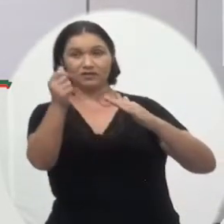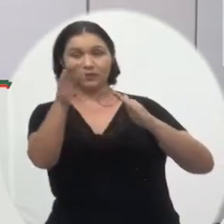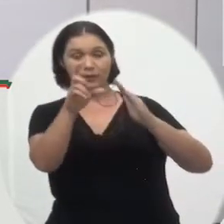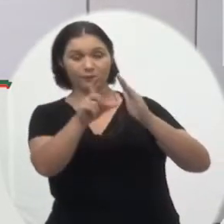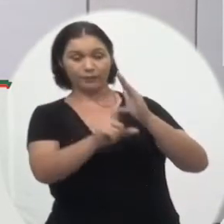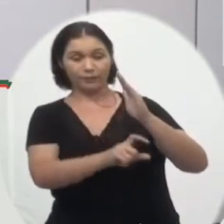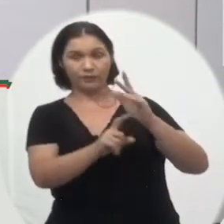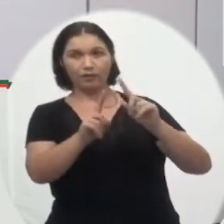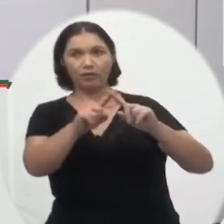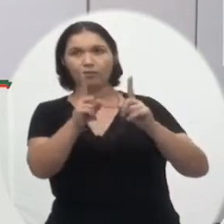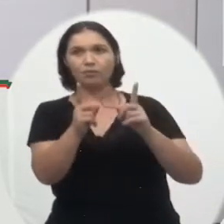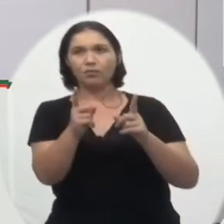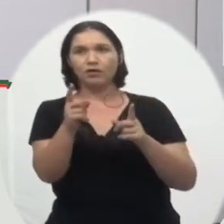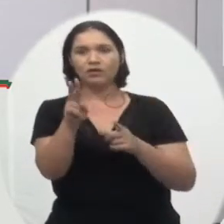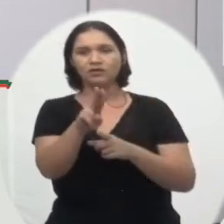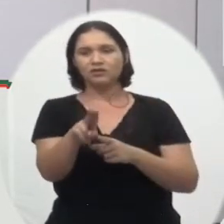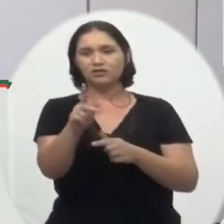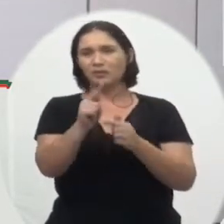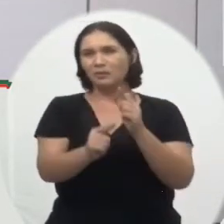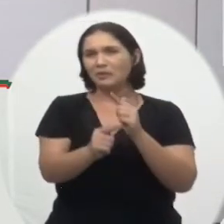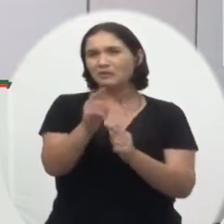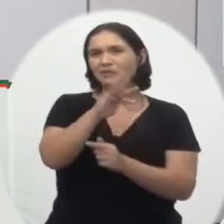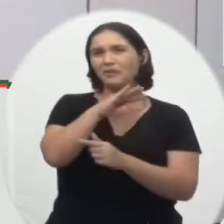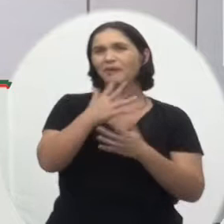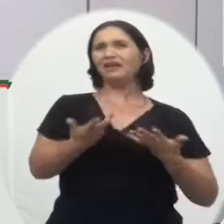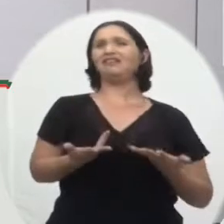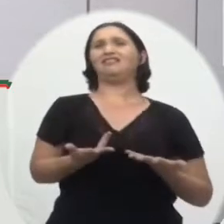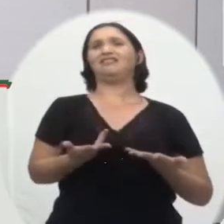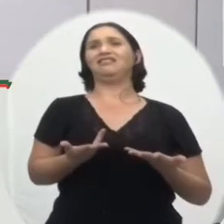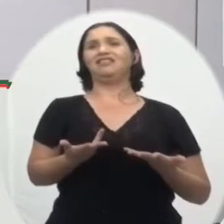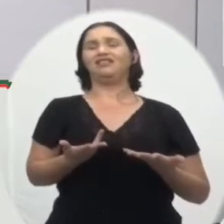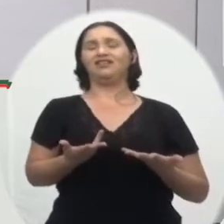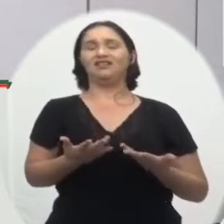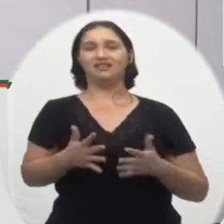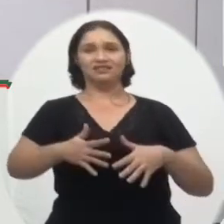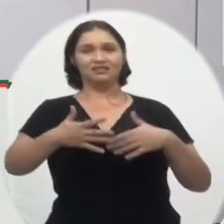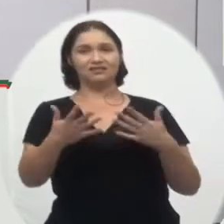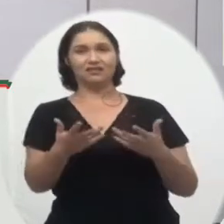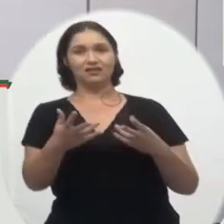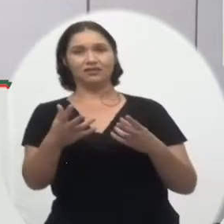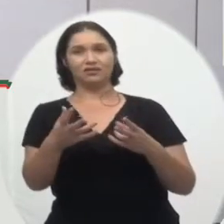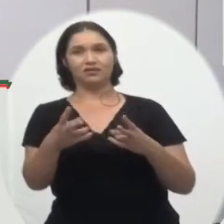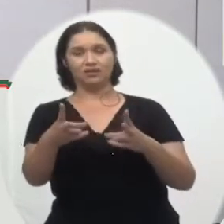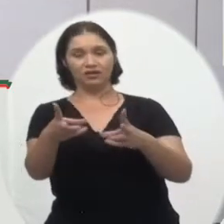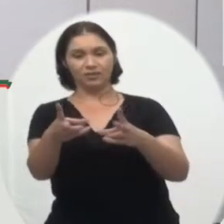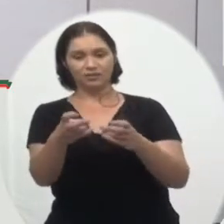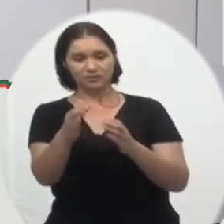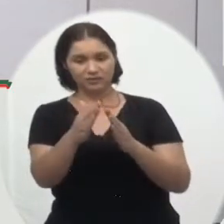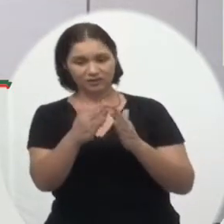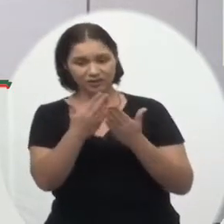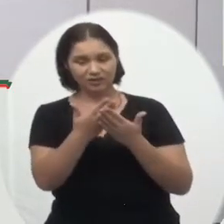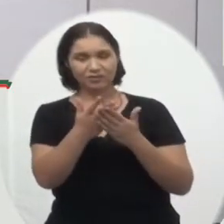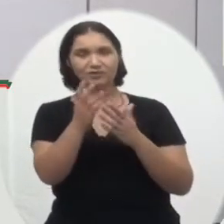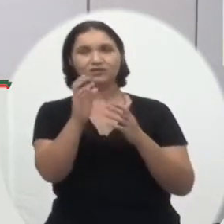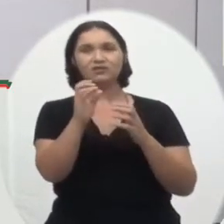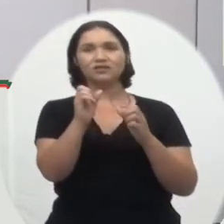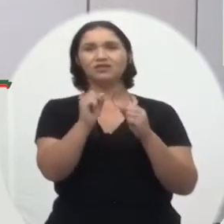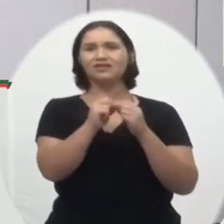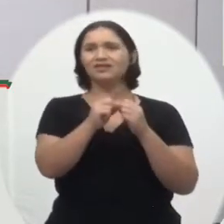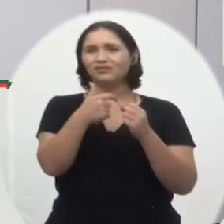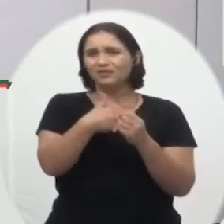só que depois a matéria-prima é inferior. Nós vimos aquele requerimento que eu fiz ali, senhor